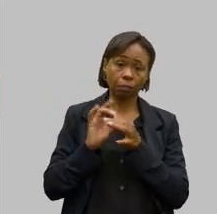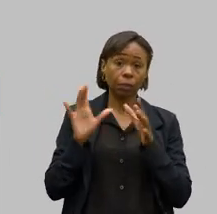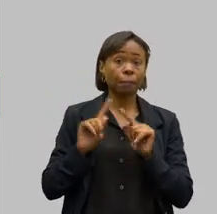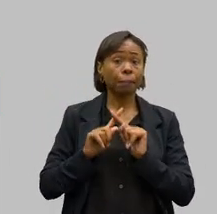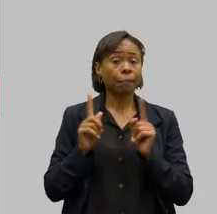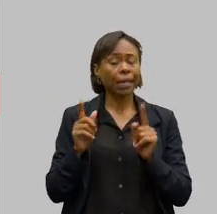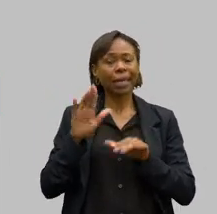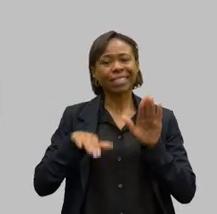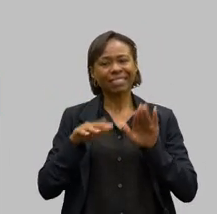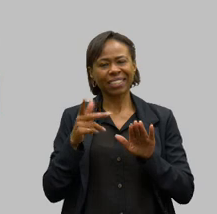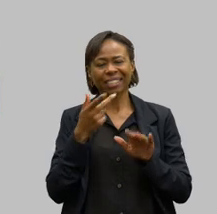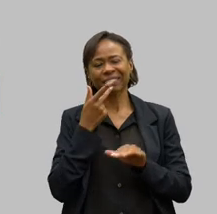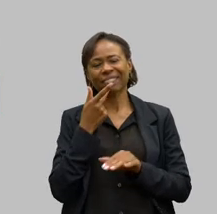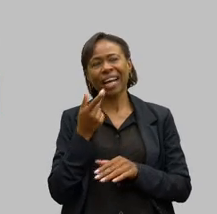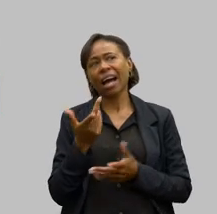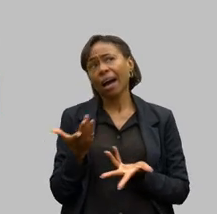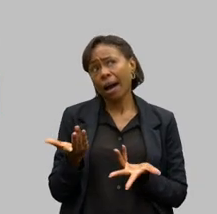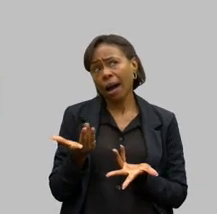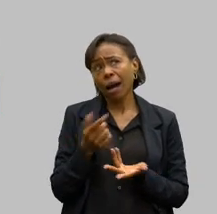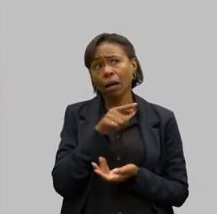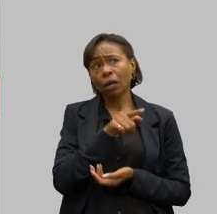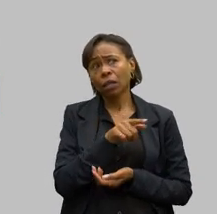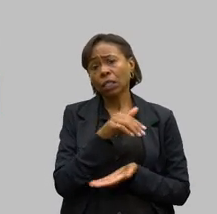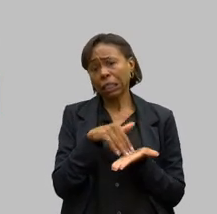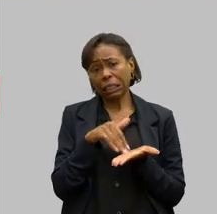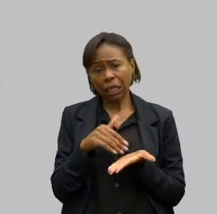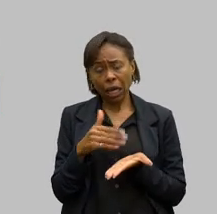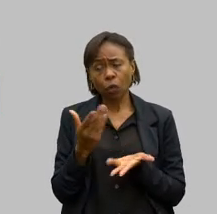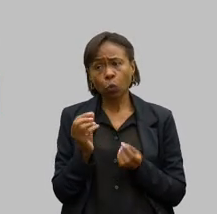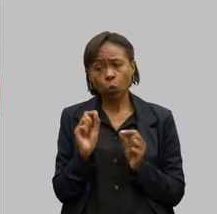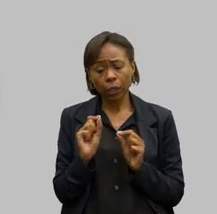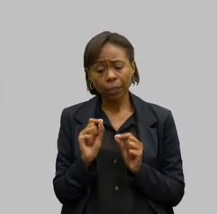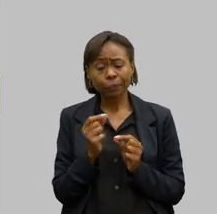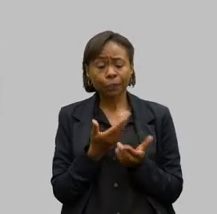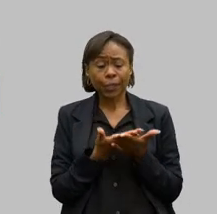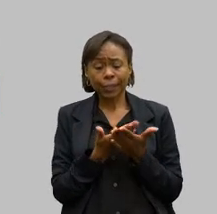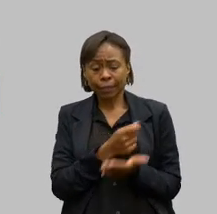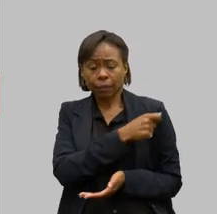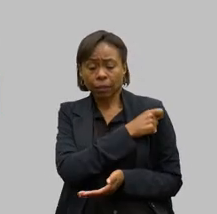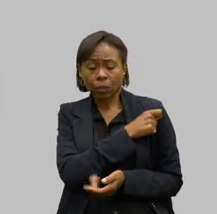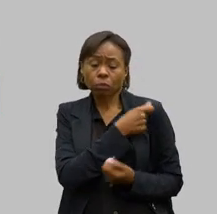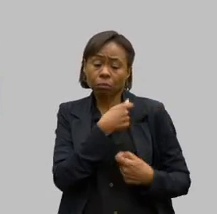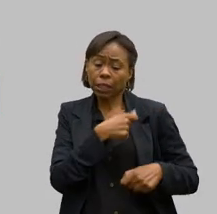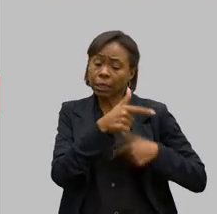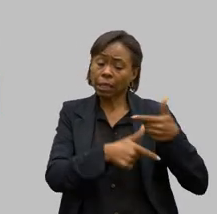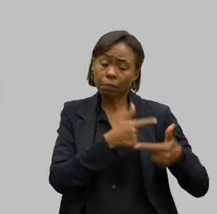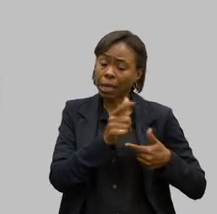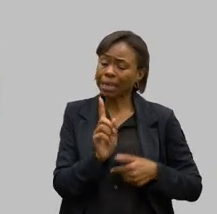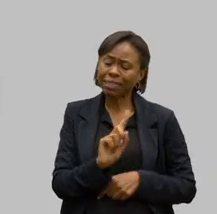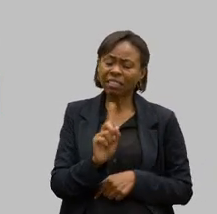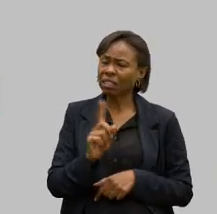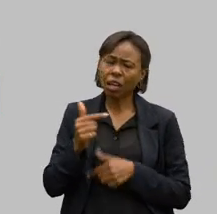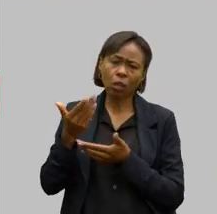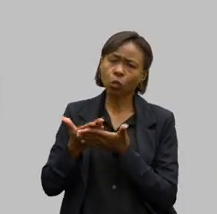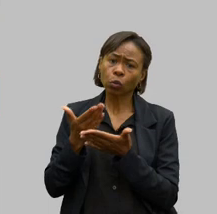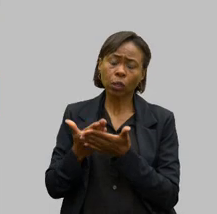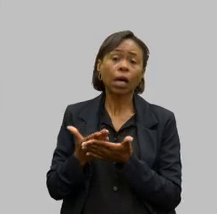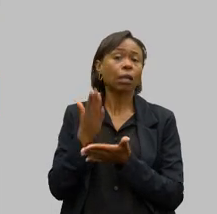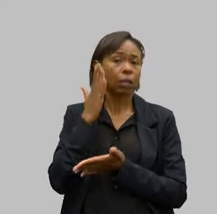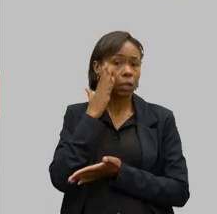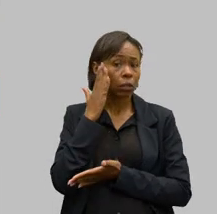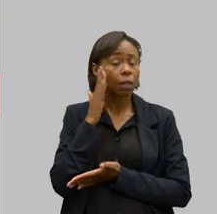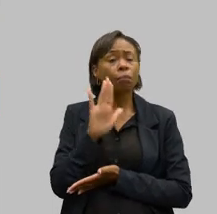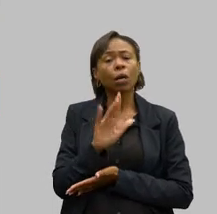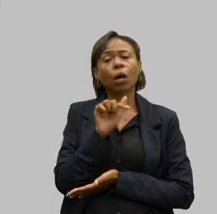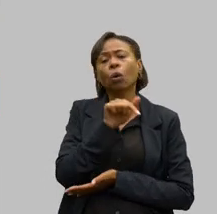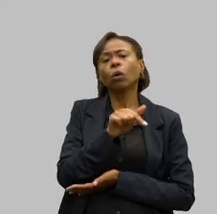falam assim, secretário, os estudantes precisam de trabalhar ao invés de estudar, e eu sei o país que nós estamos vivendo, mas qual trabalho é